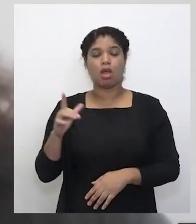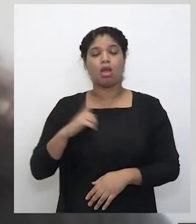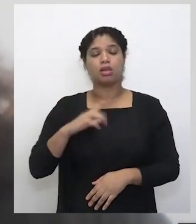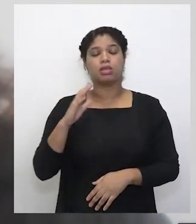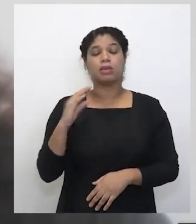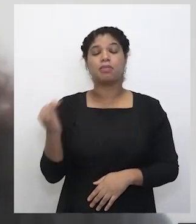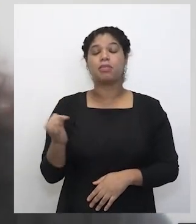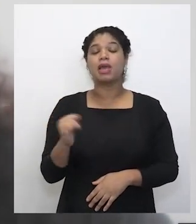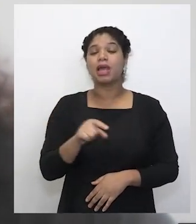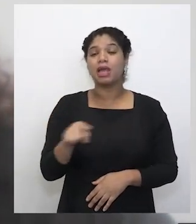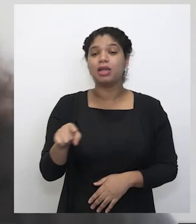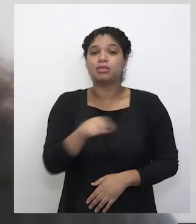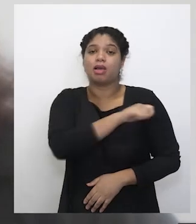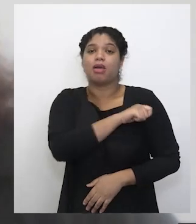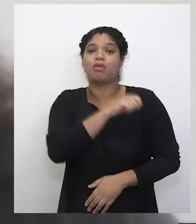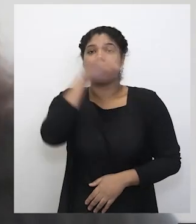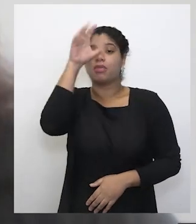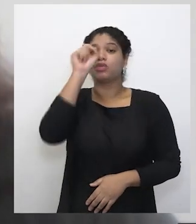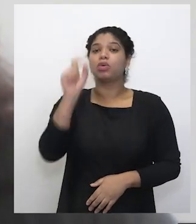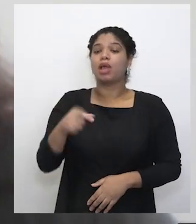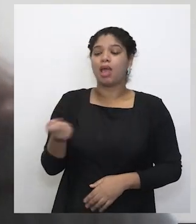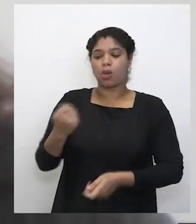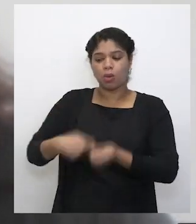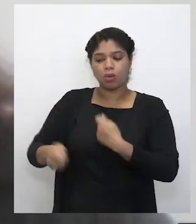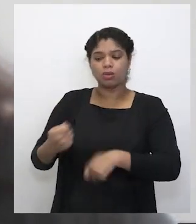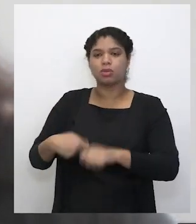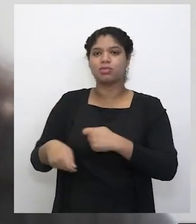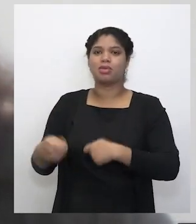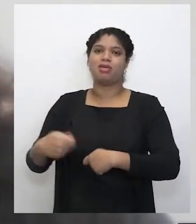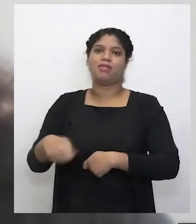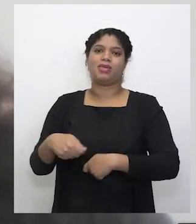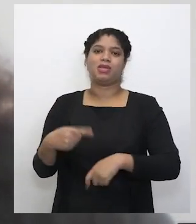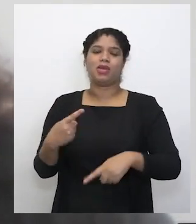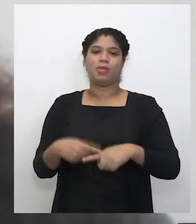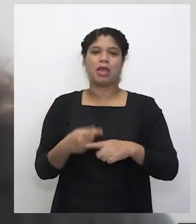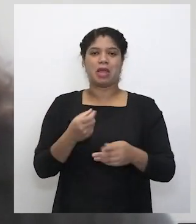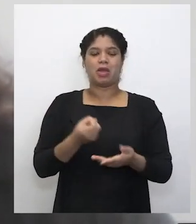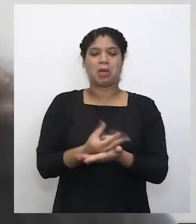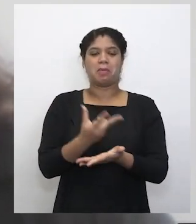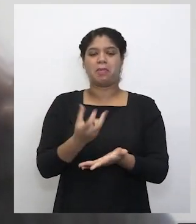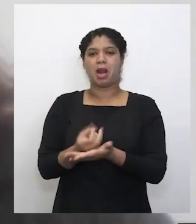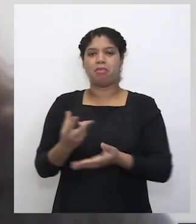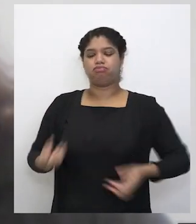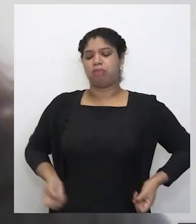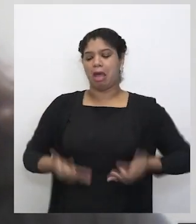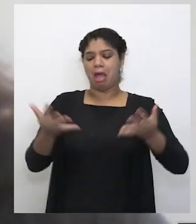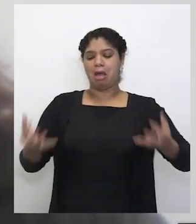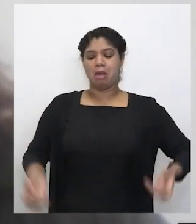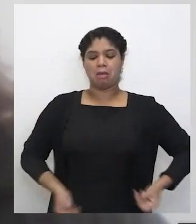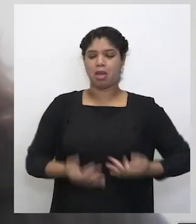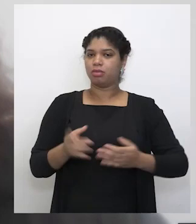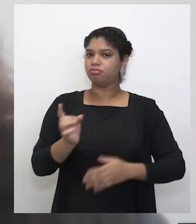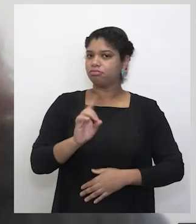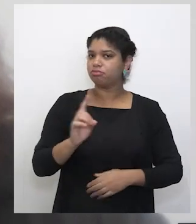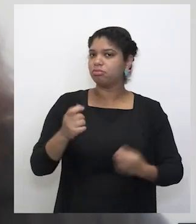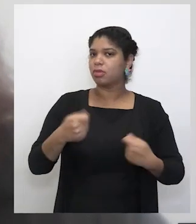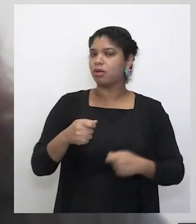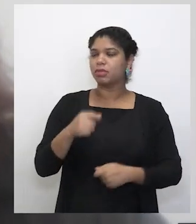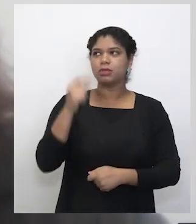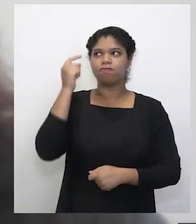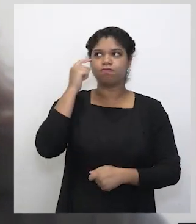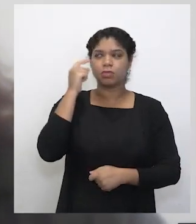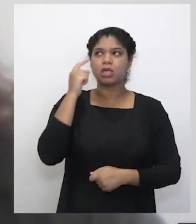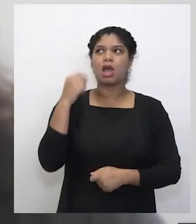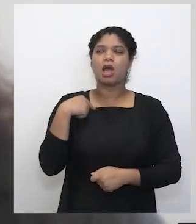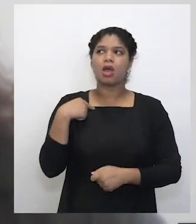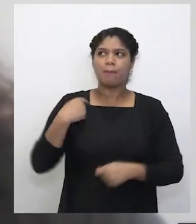economizar, né? Eles associando a ideia do consumo consciente. Assim a gente vê que a matemática